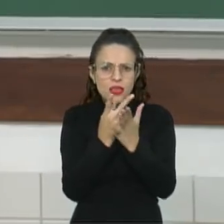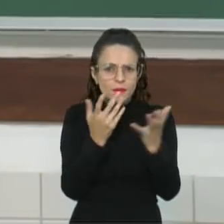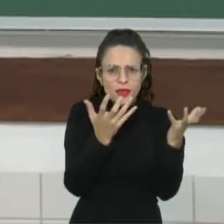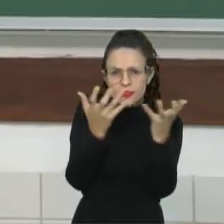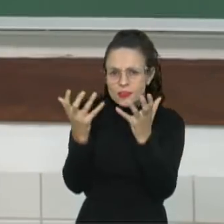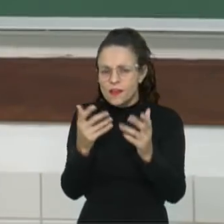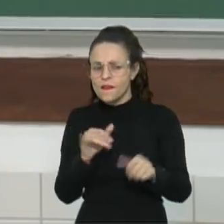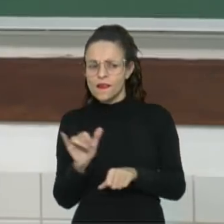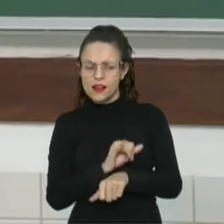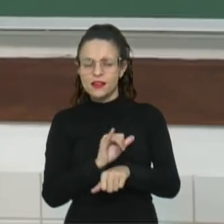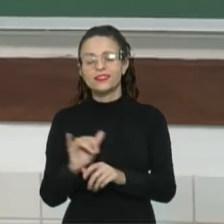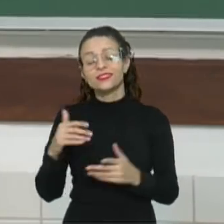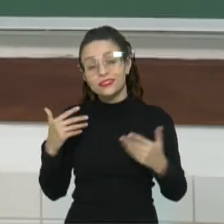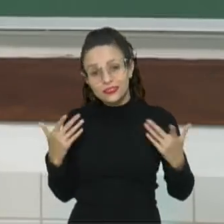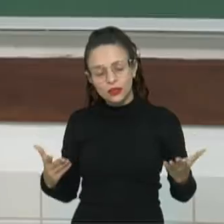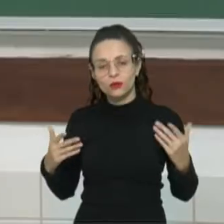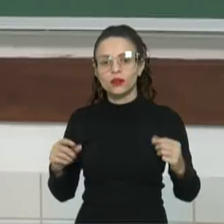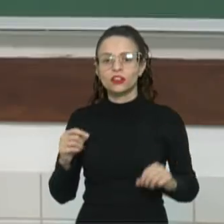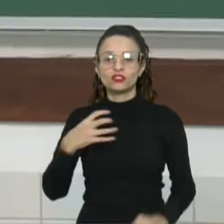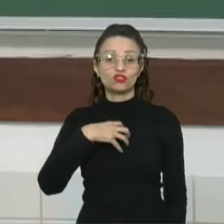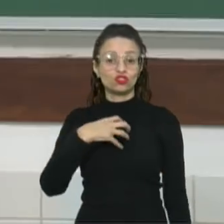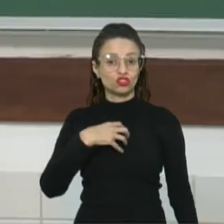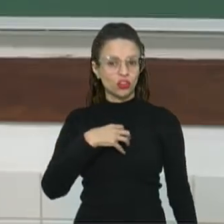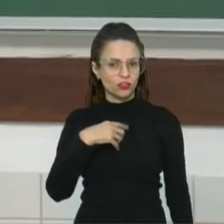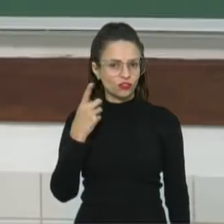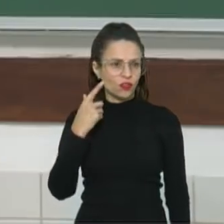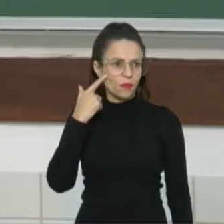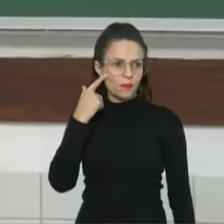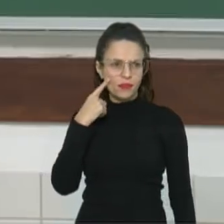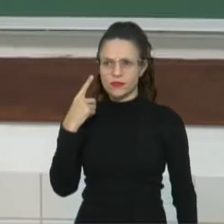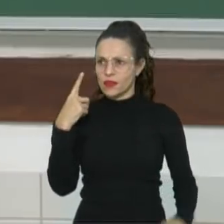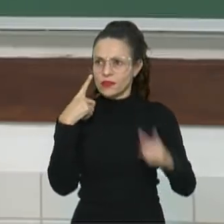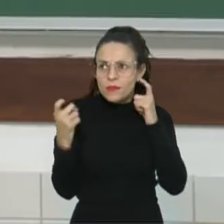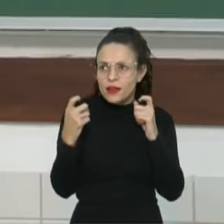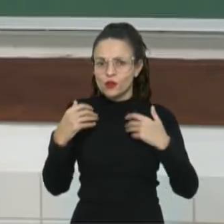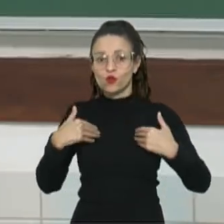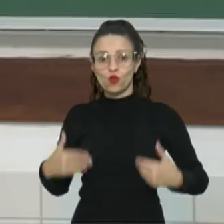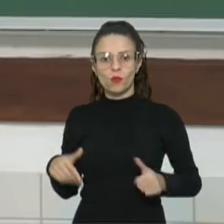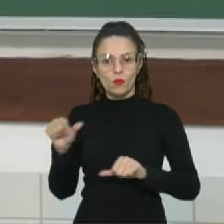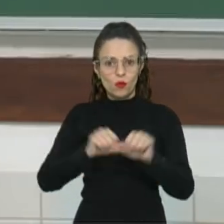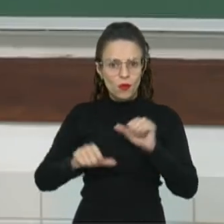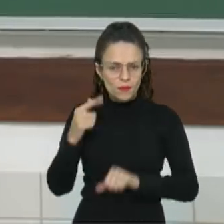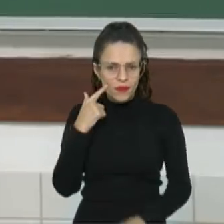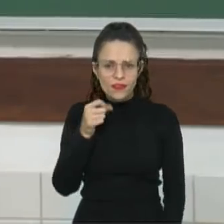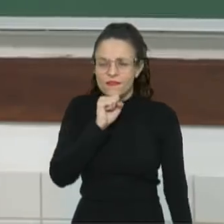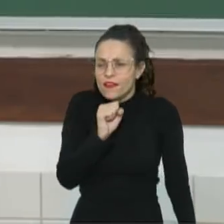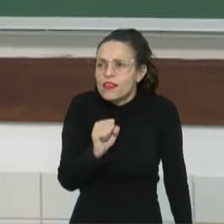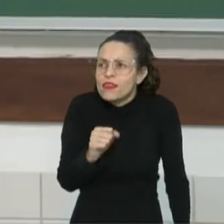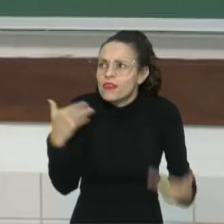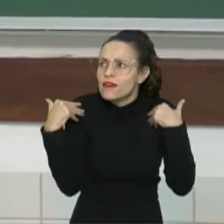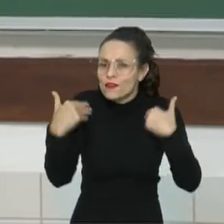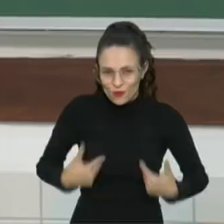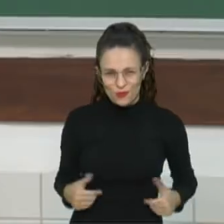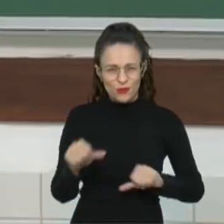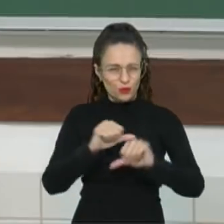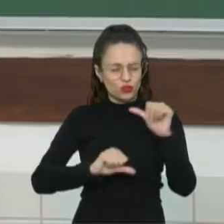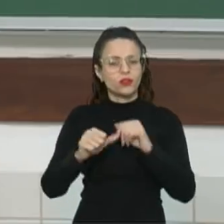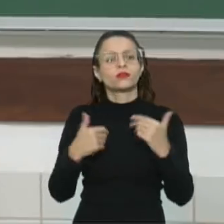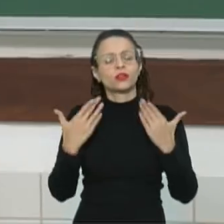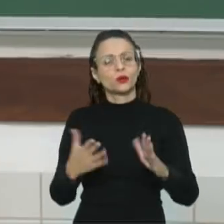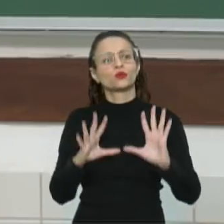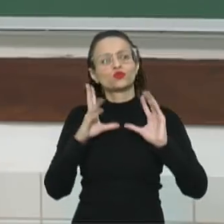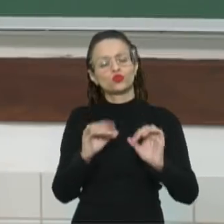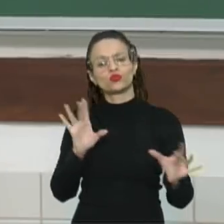querendo se dar bem, né? Então, tinha o seu jeito. A gente pensa em esperto, o corpo já muda. A gente pensa no velho arcado, muda, né? Então, tudo isso